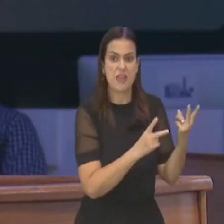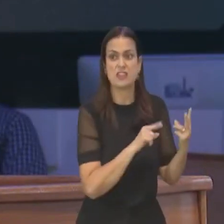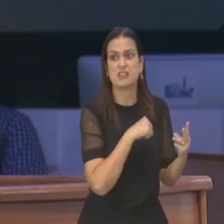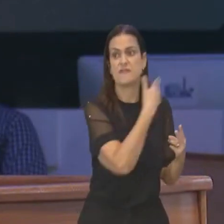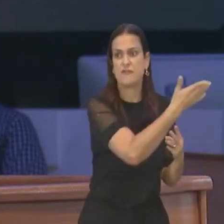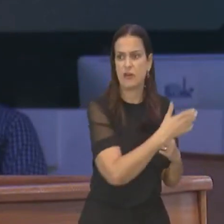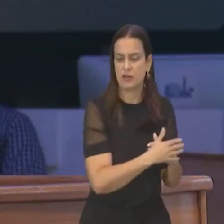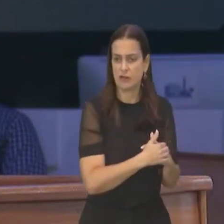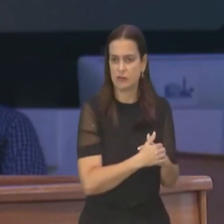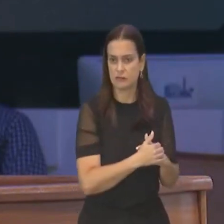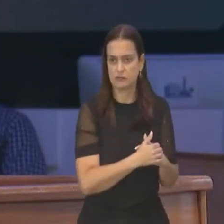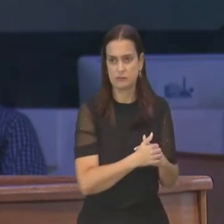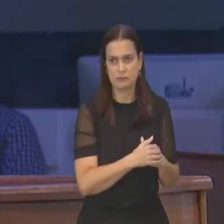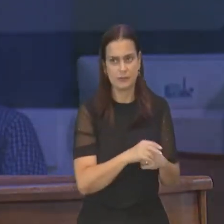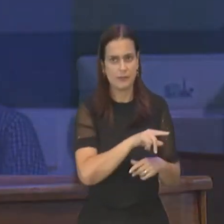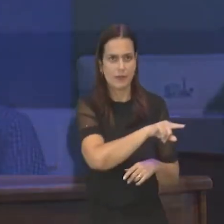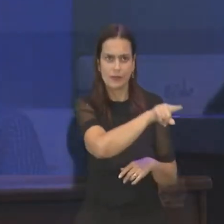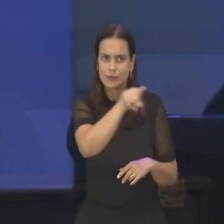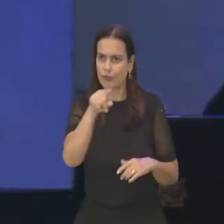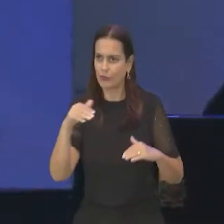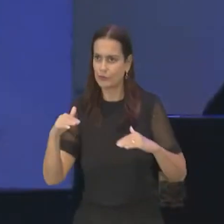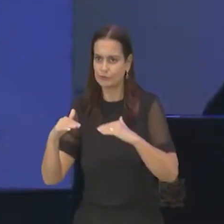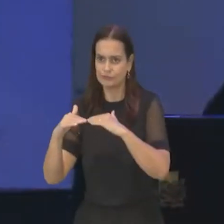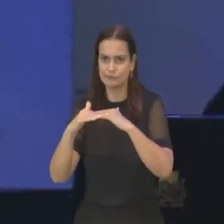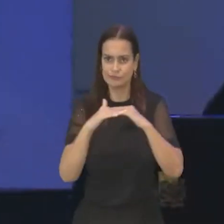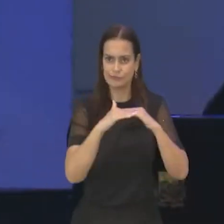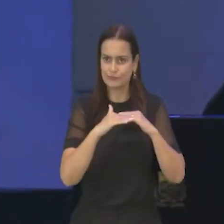Entre nós não deve haver isso.